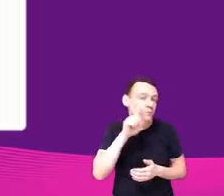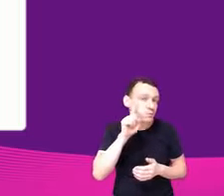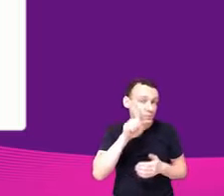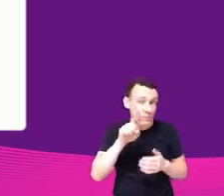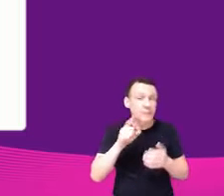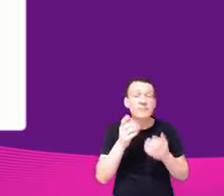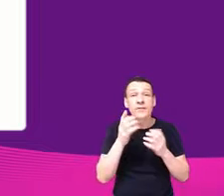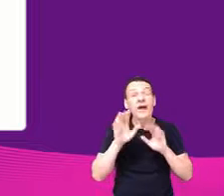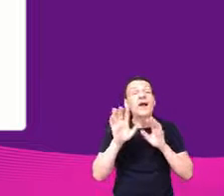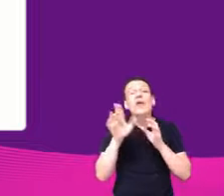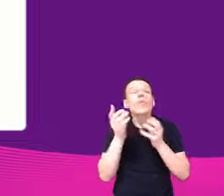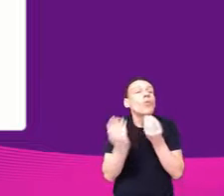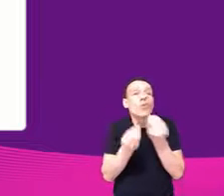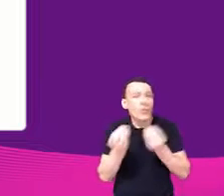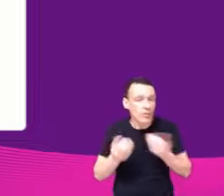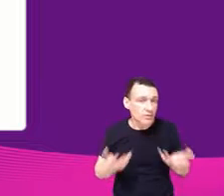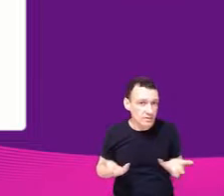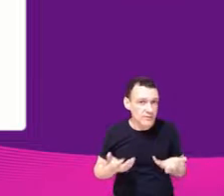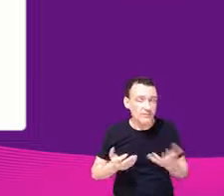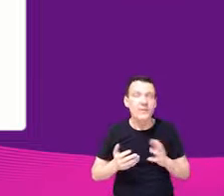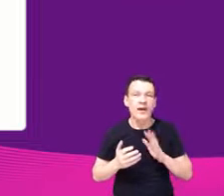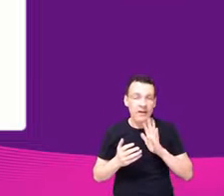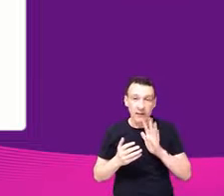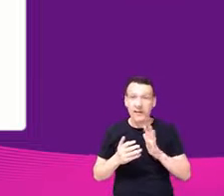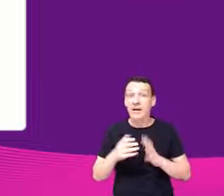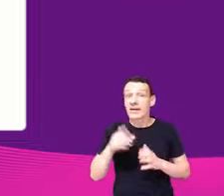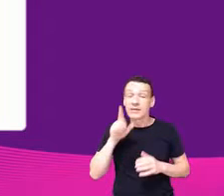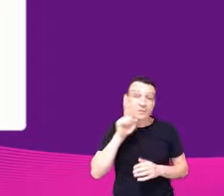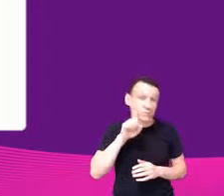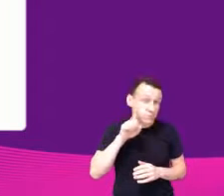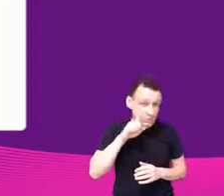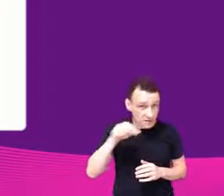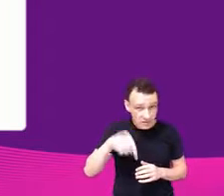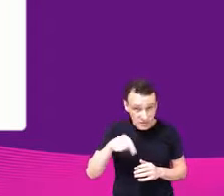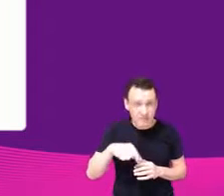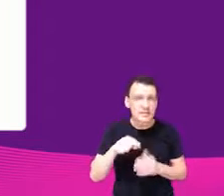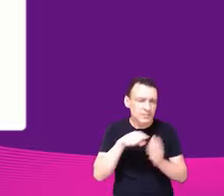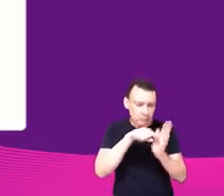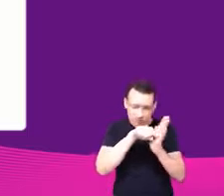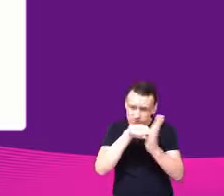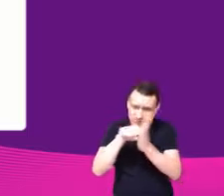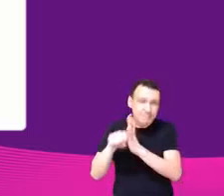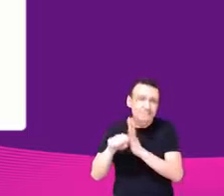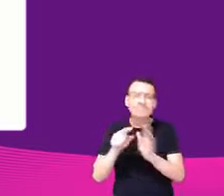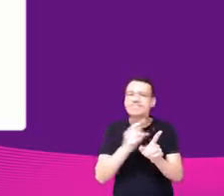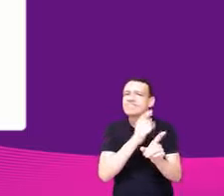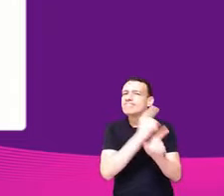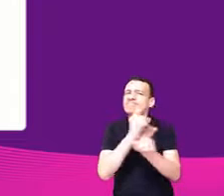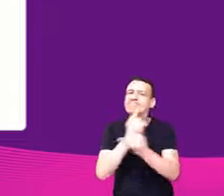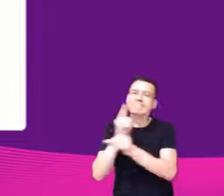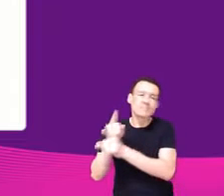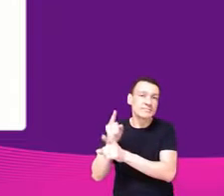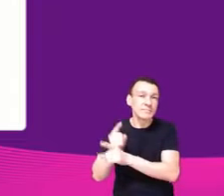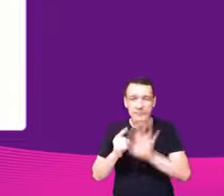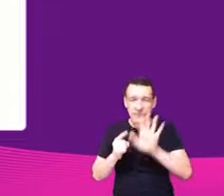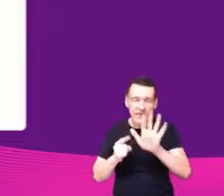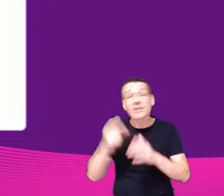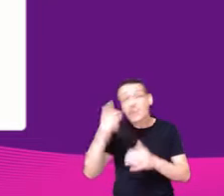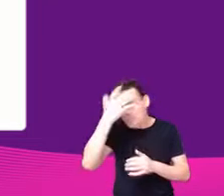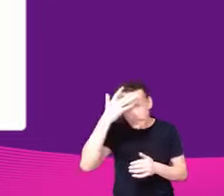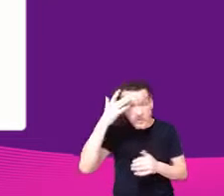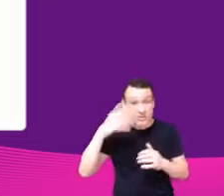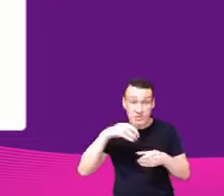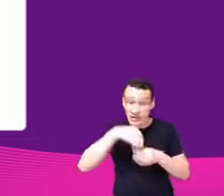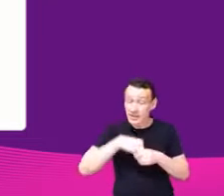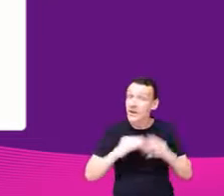uma percepção de que esse número de pacientes que se beneficiariam do método domiciliar, ele